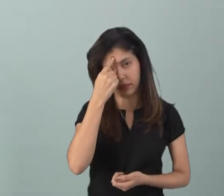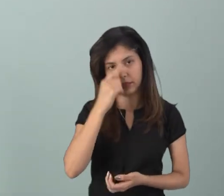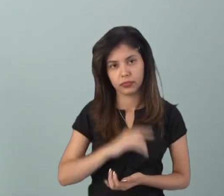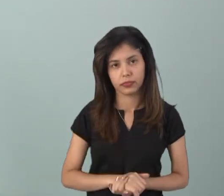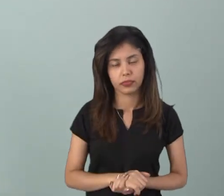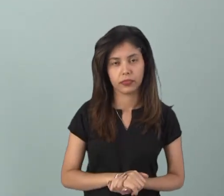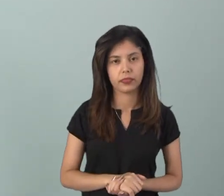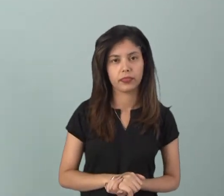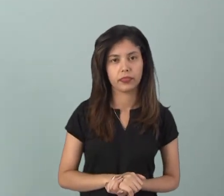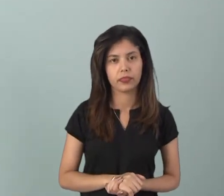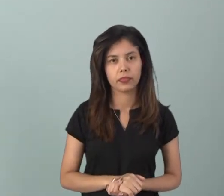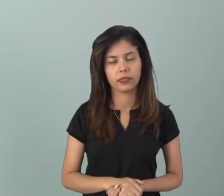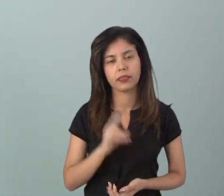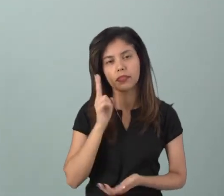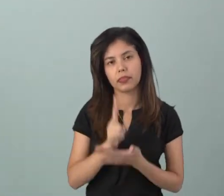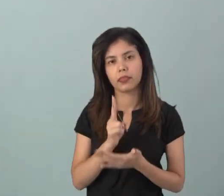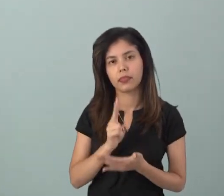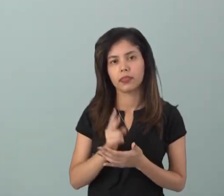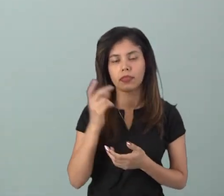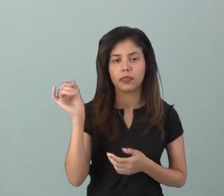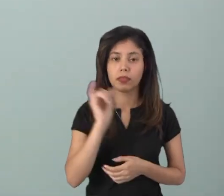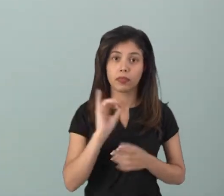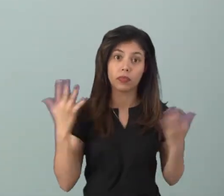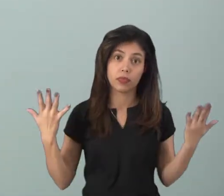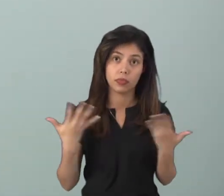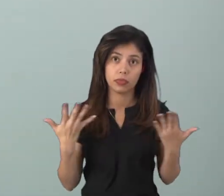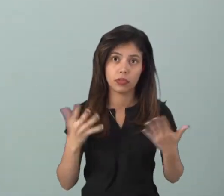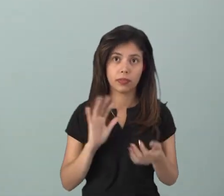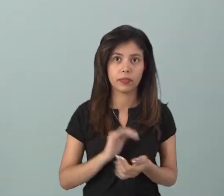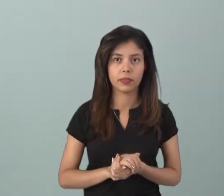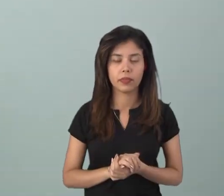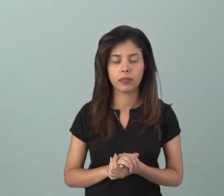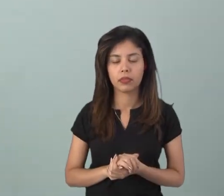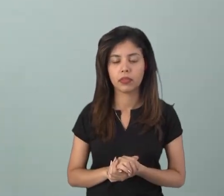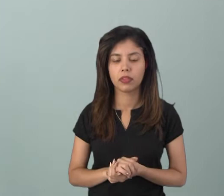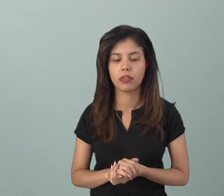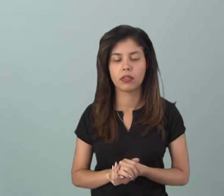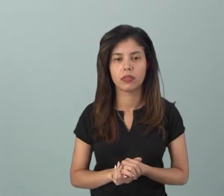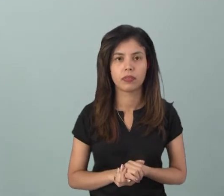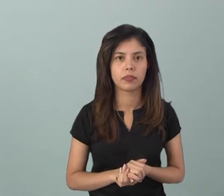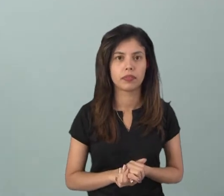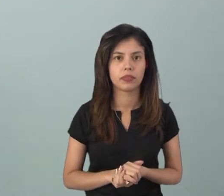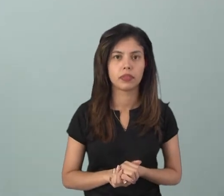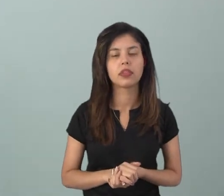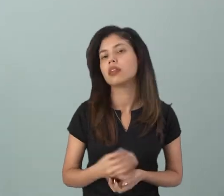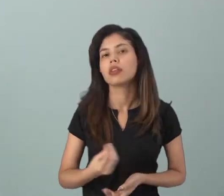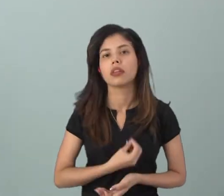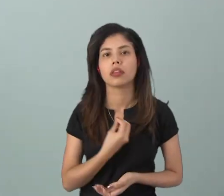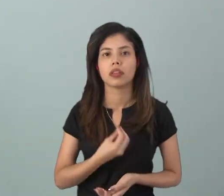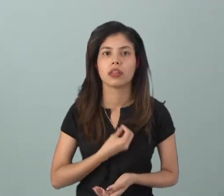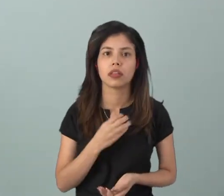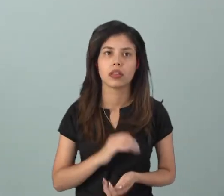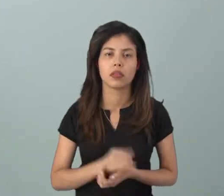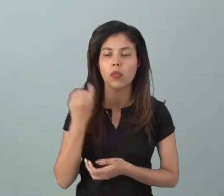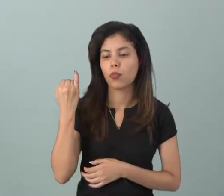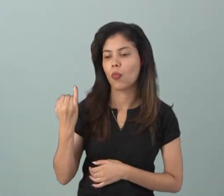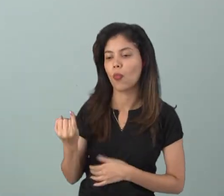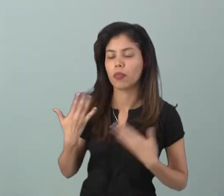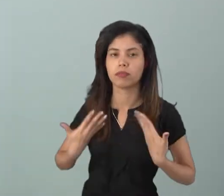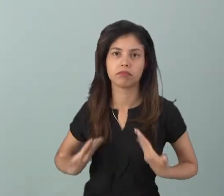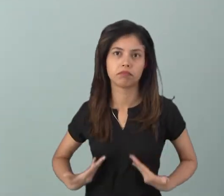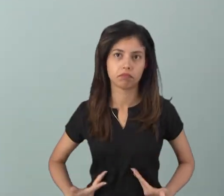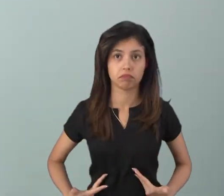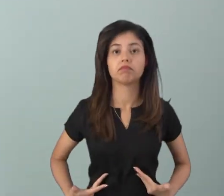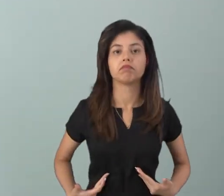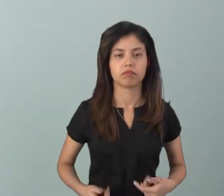pensar, seria a mesma coisa que eu dizer hoje, que um casal que tem uma vida fitness muito ativa, por exemplo,